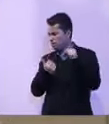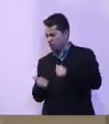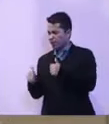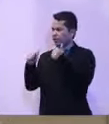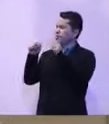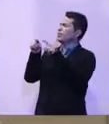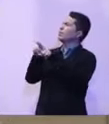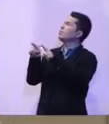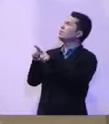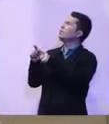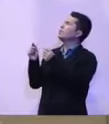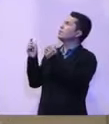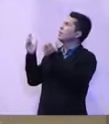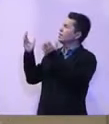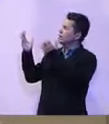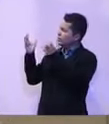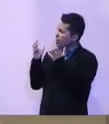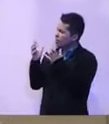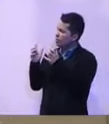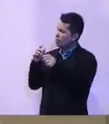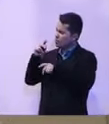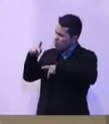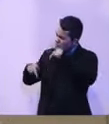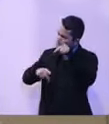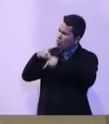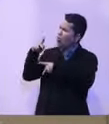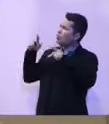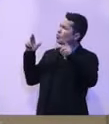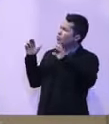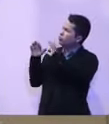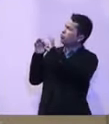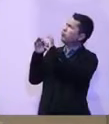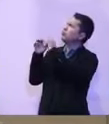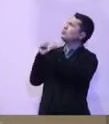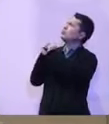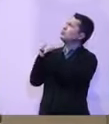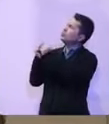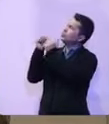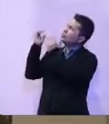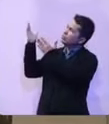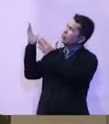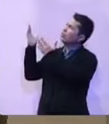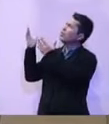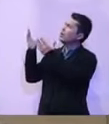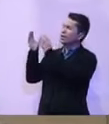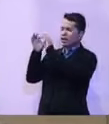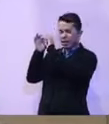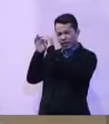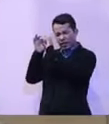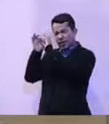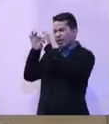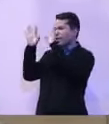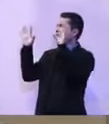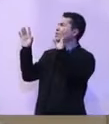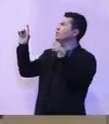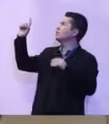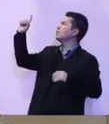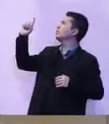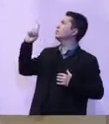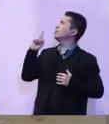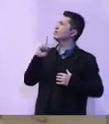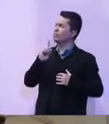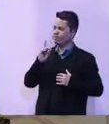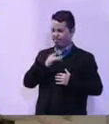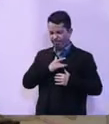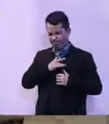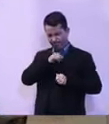e eu quero fazer parte desse Teu povo comprometido. E quero Te dar toda a permissão para o Senhor mexer na minha vida